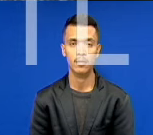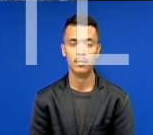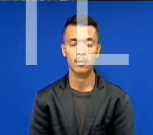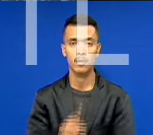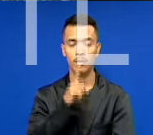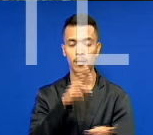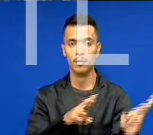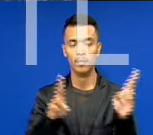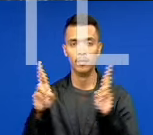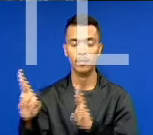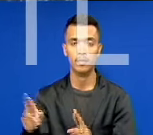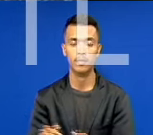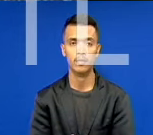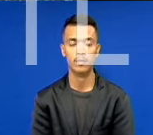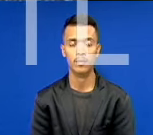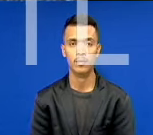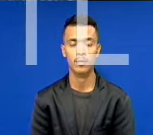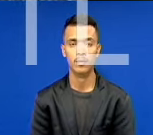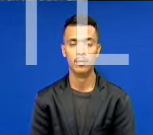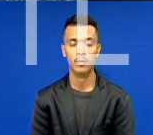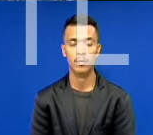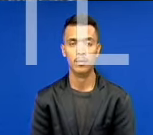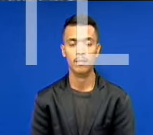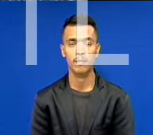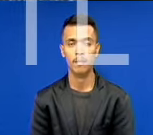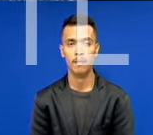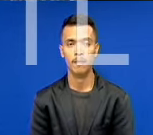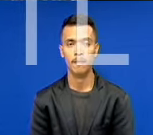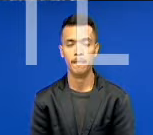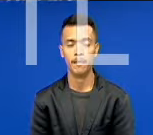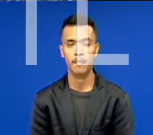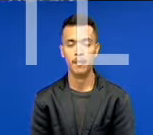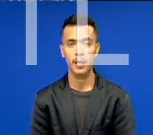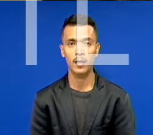prontidão vai te botsira a tu acompanha